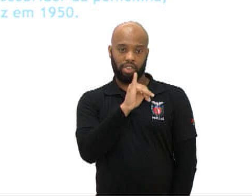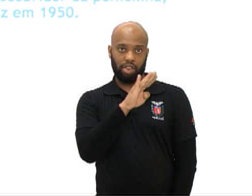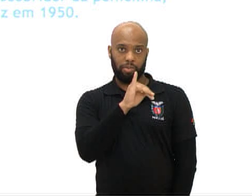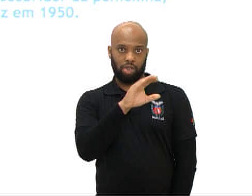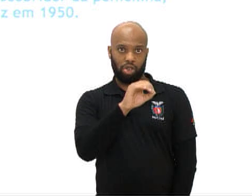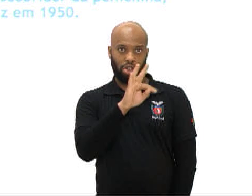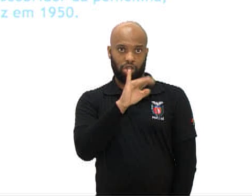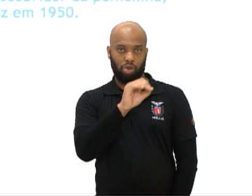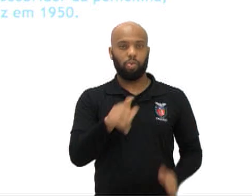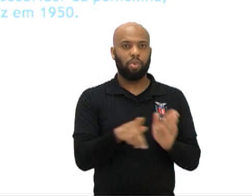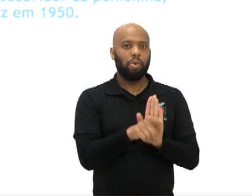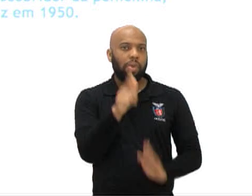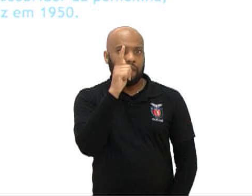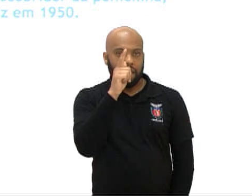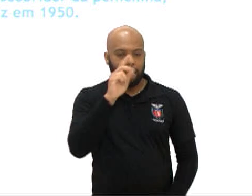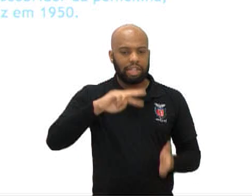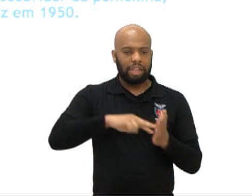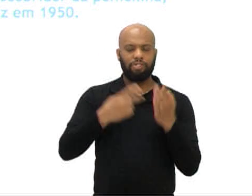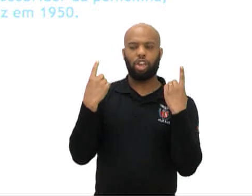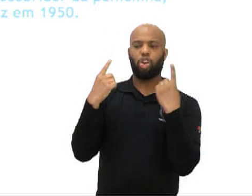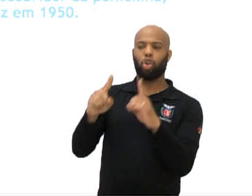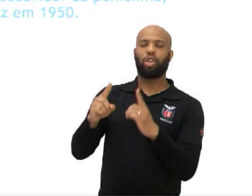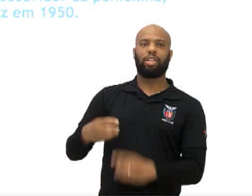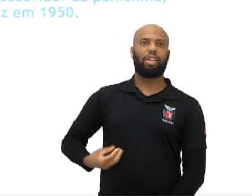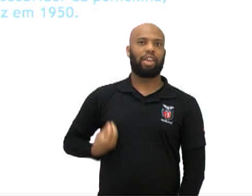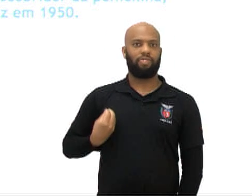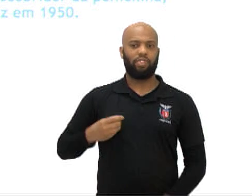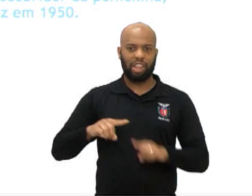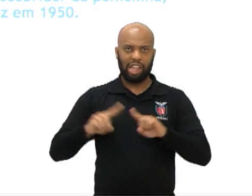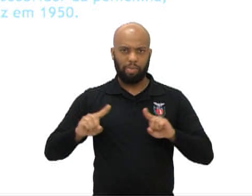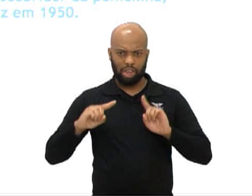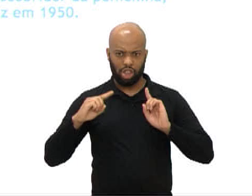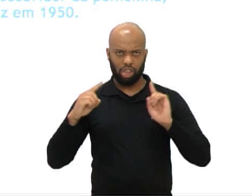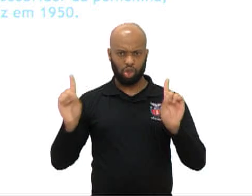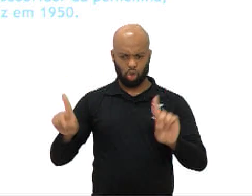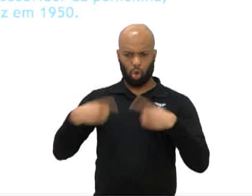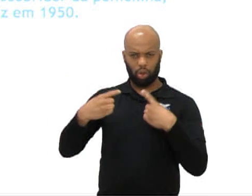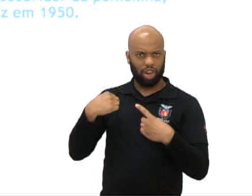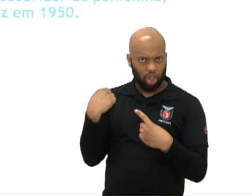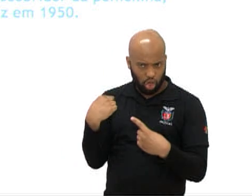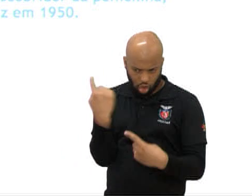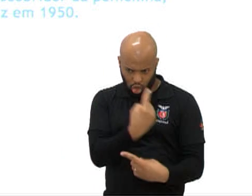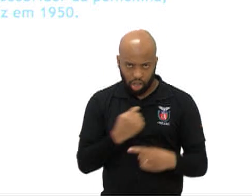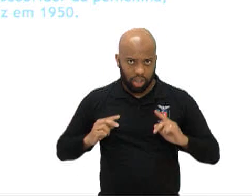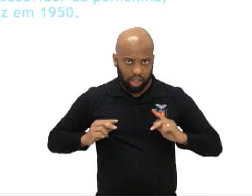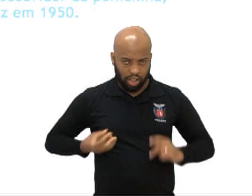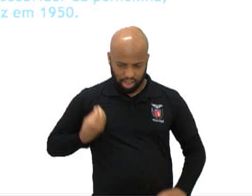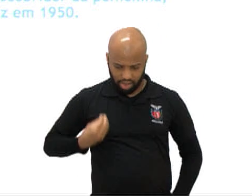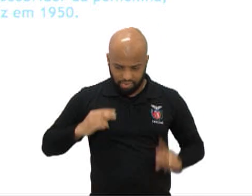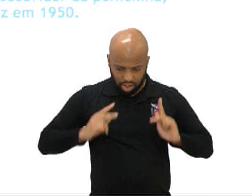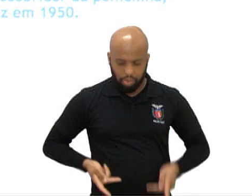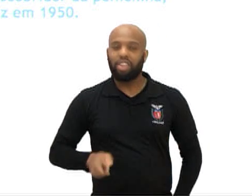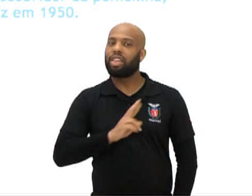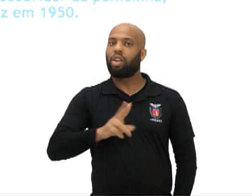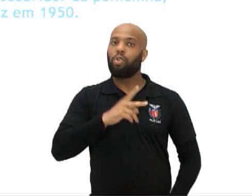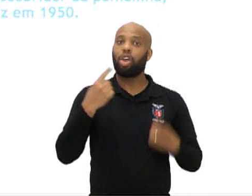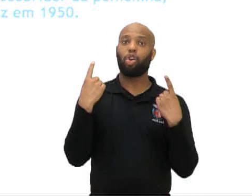significa contra a vida. Mas não contra a nossa vida, né, pessoal? mas contra a vida